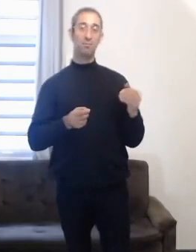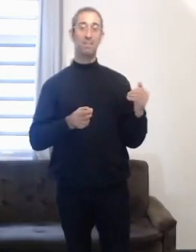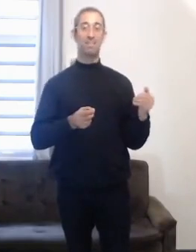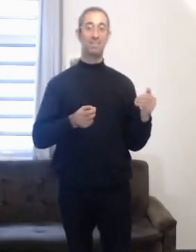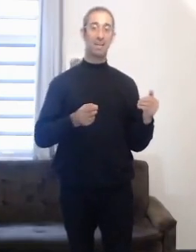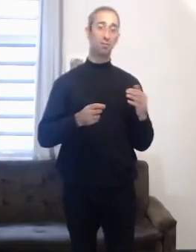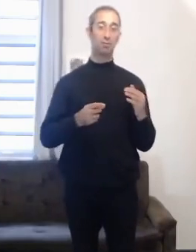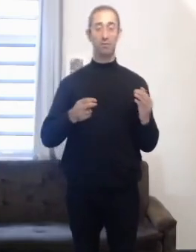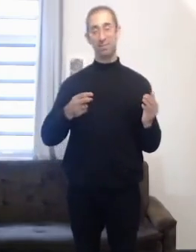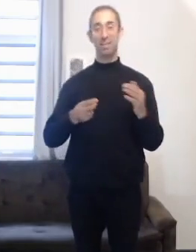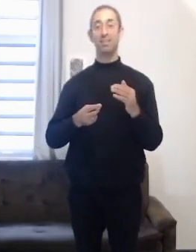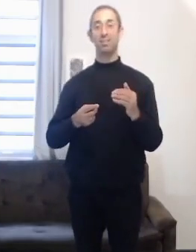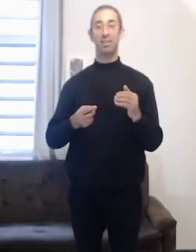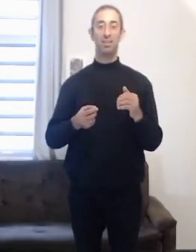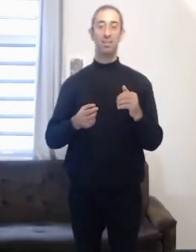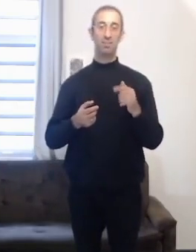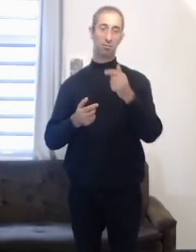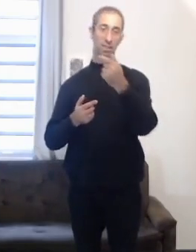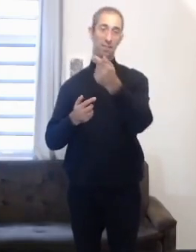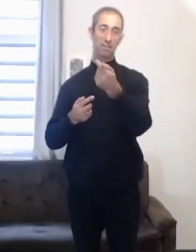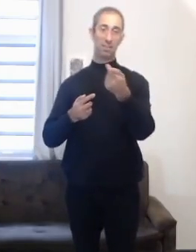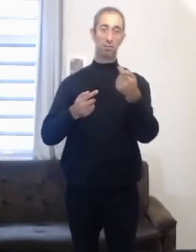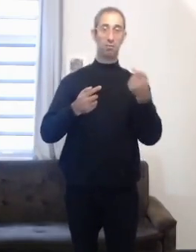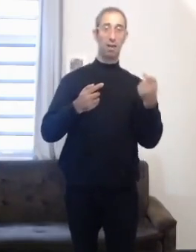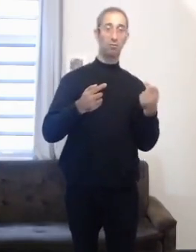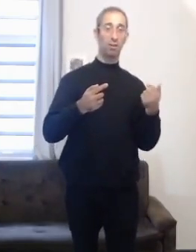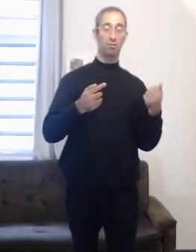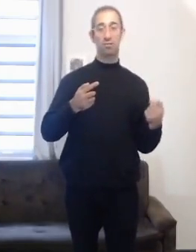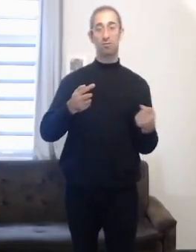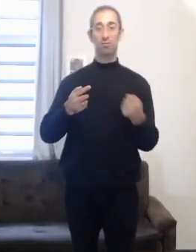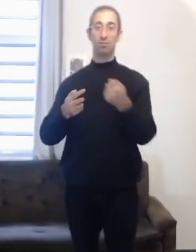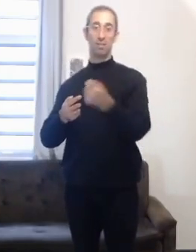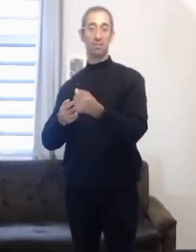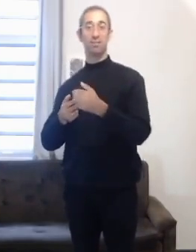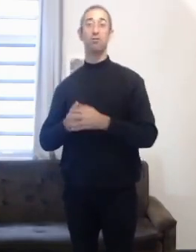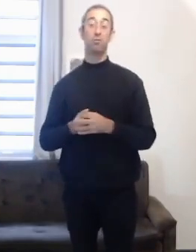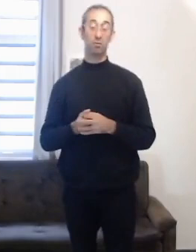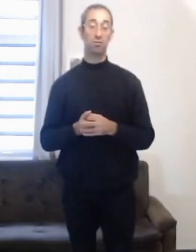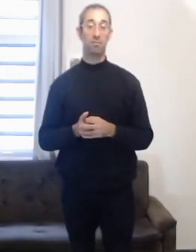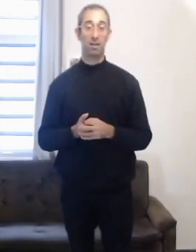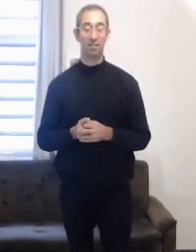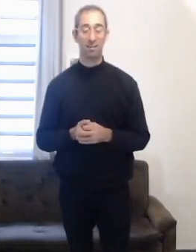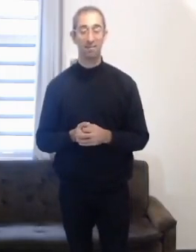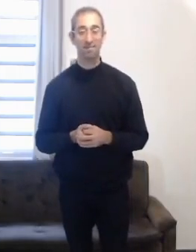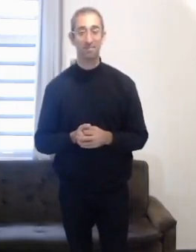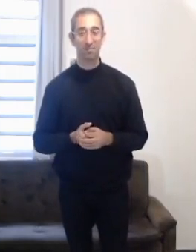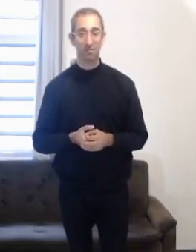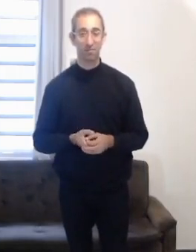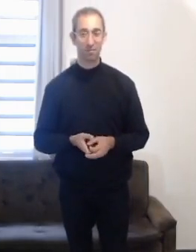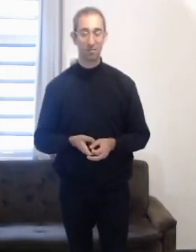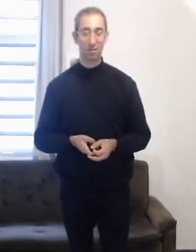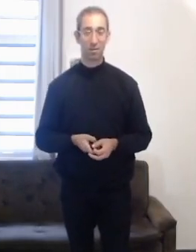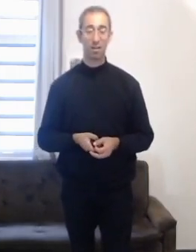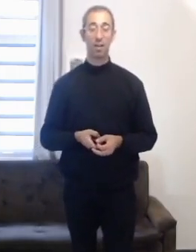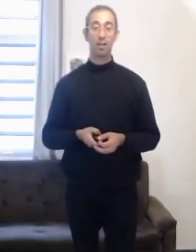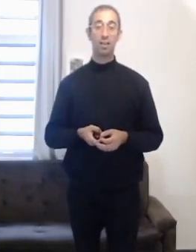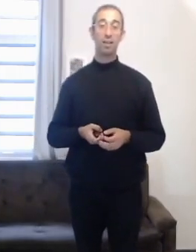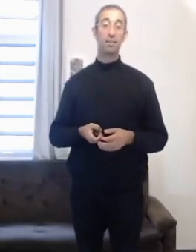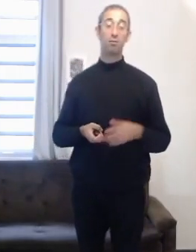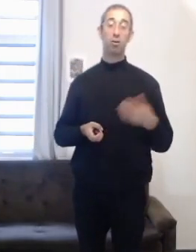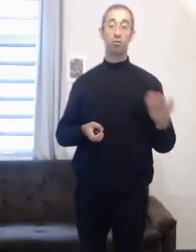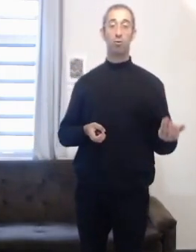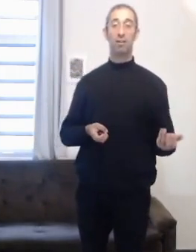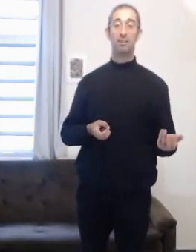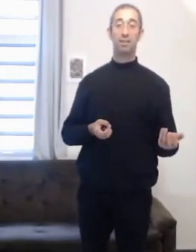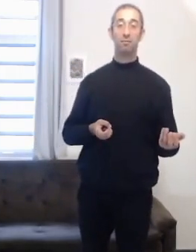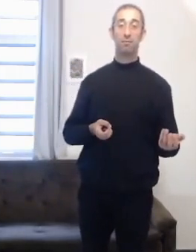que ela é tanto necessária quanto suficiente, né? Você consegue seguir um lado do raciocínio quanto consegue seguir o outro também, né? E